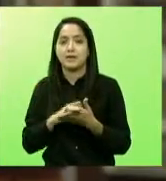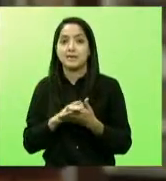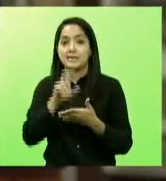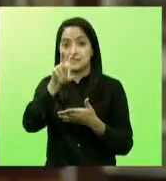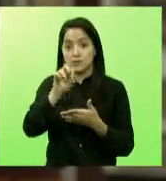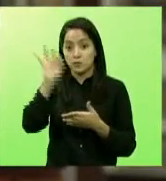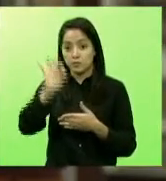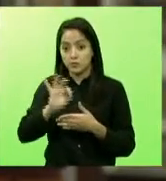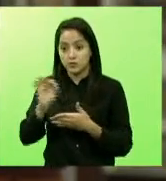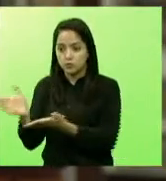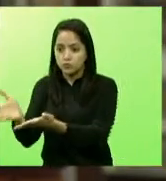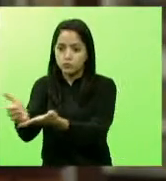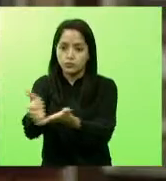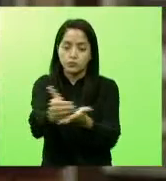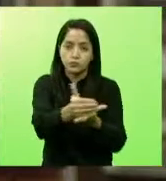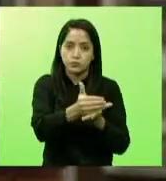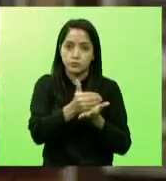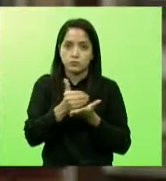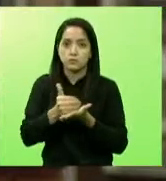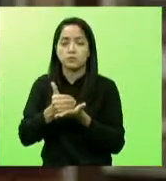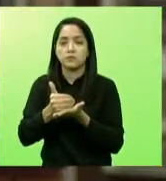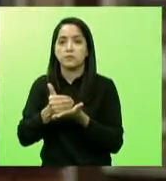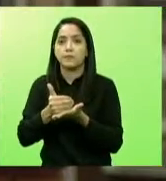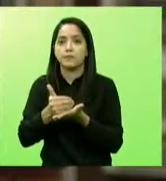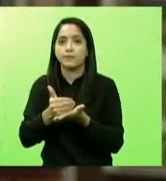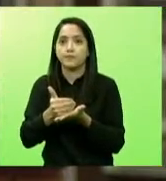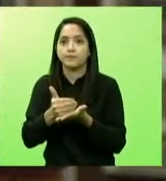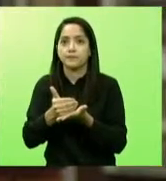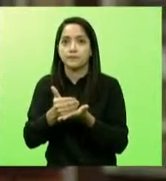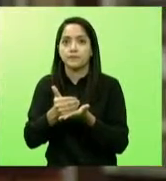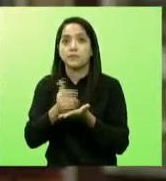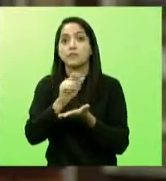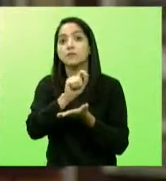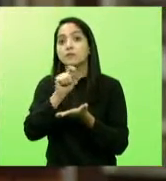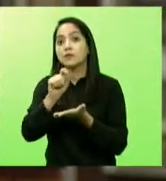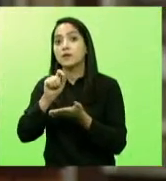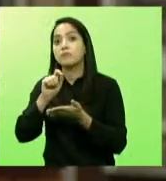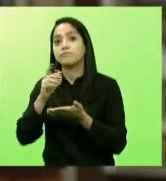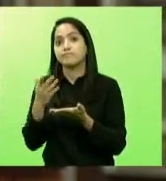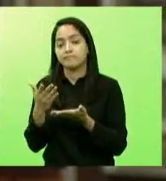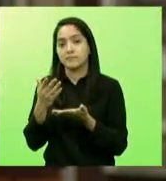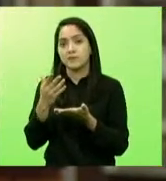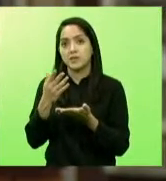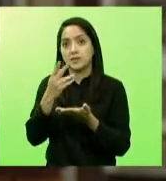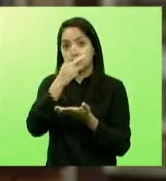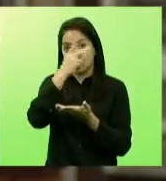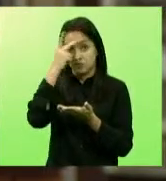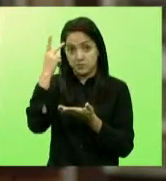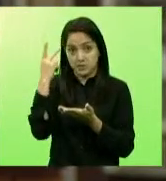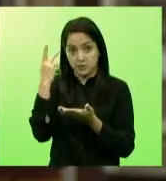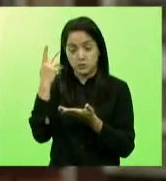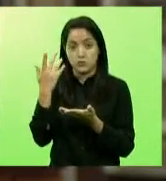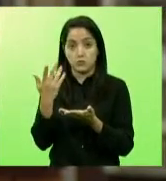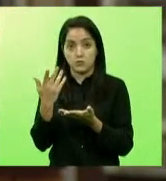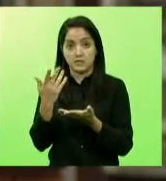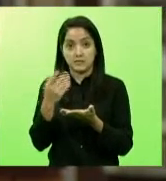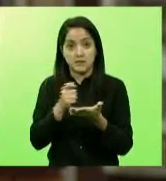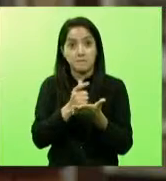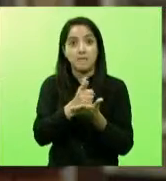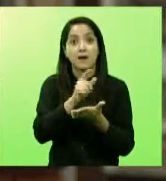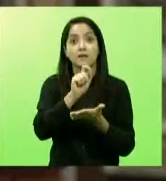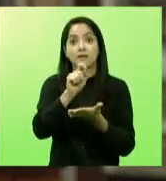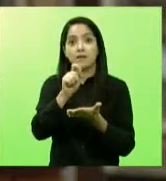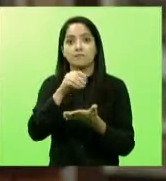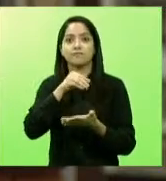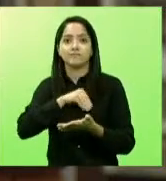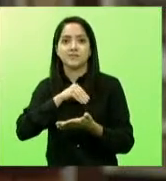50% de tudo aquilo que é arrecadado no Estado advém de pessoas que recebem 2 salários mínimos